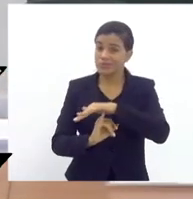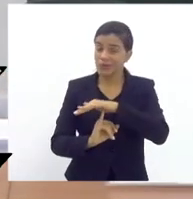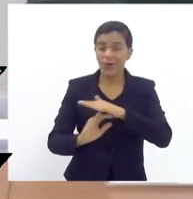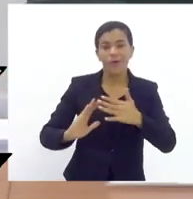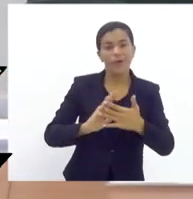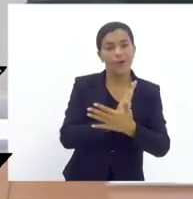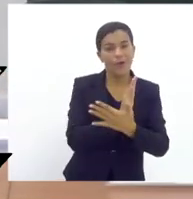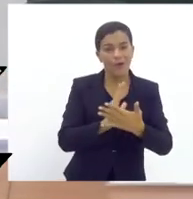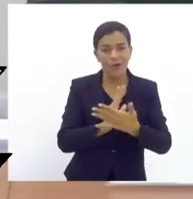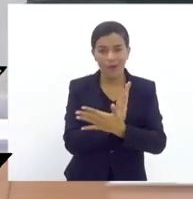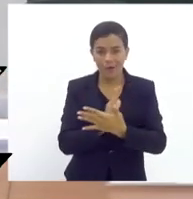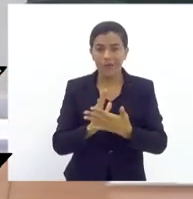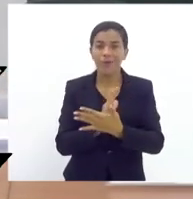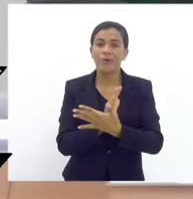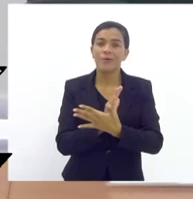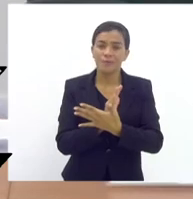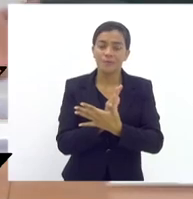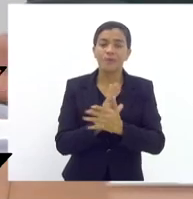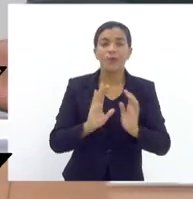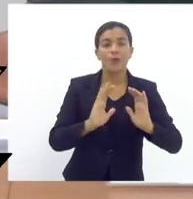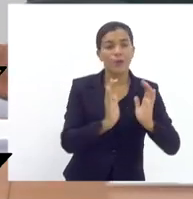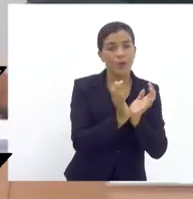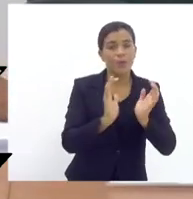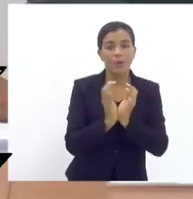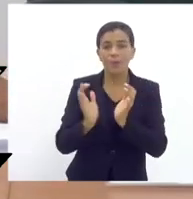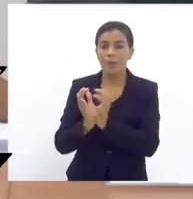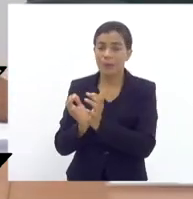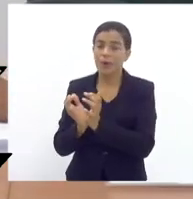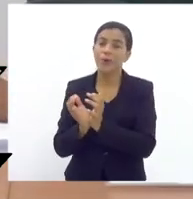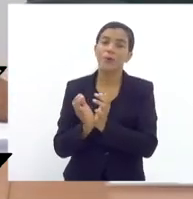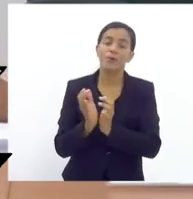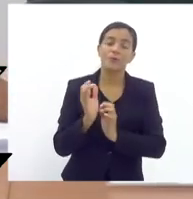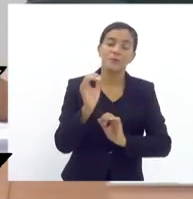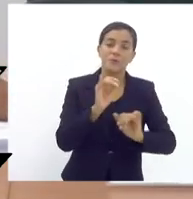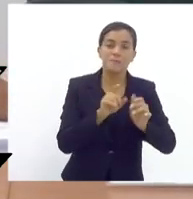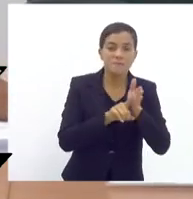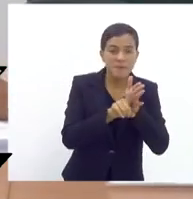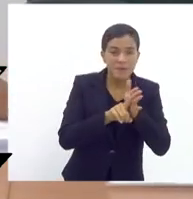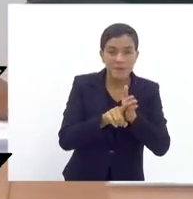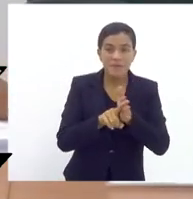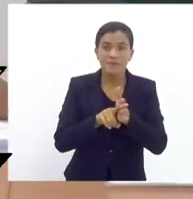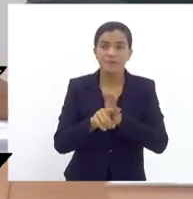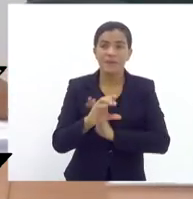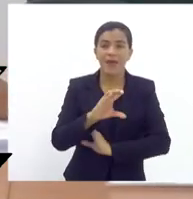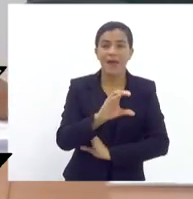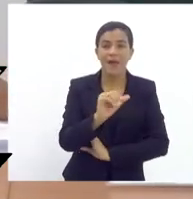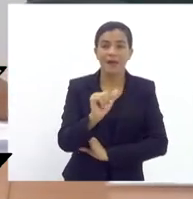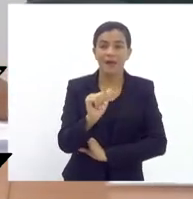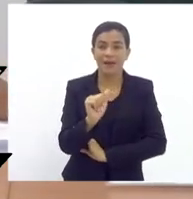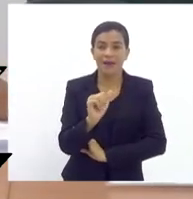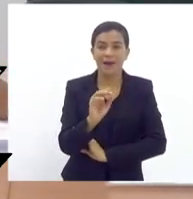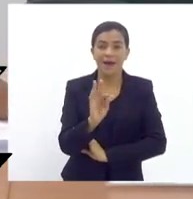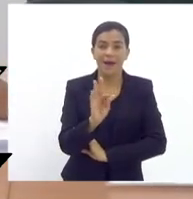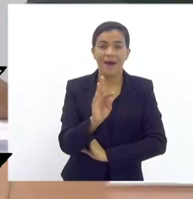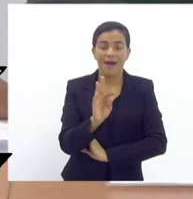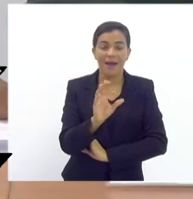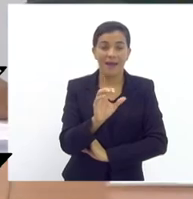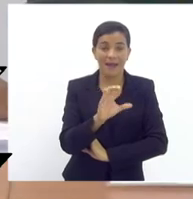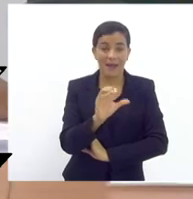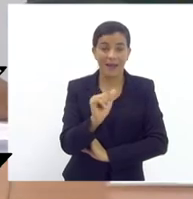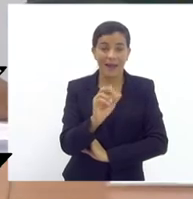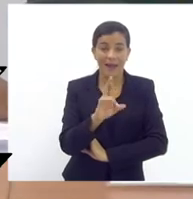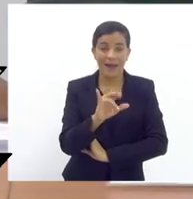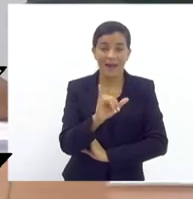algumas grupos de pesquisa o próprio labime estava envolvido a cátedras a Cáritas também perdão